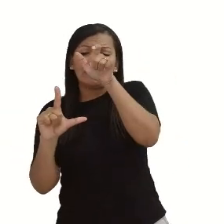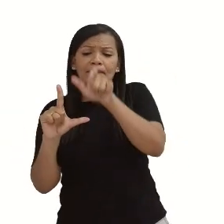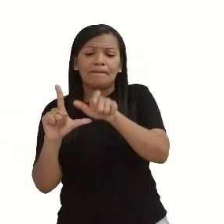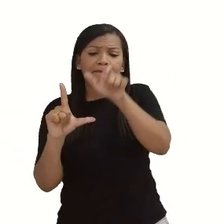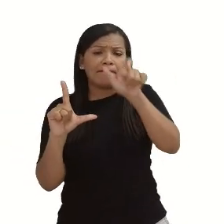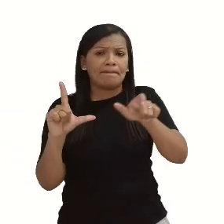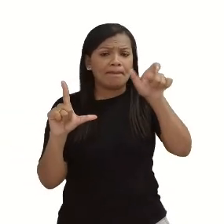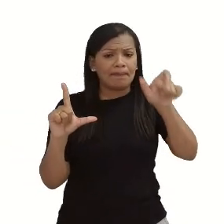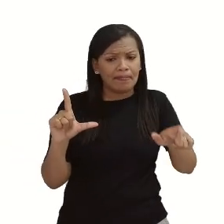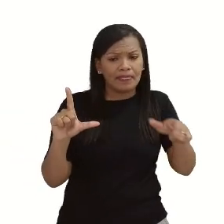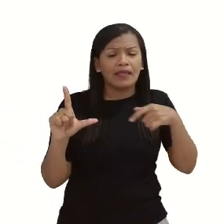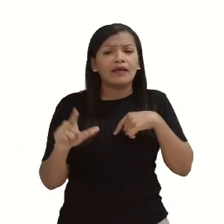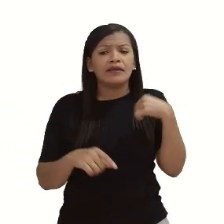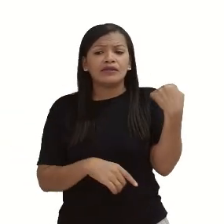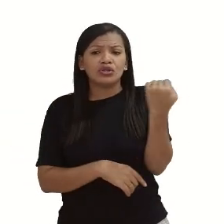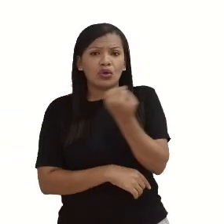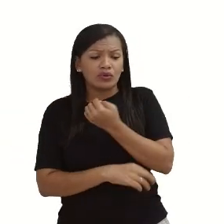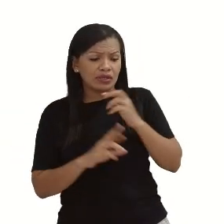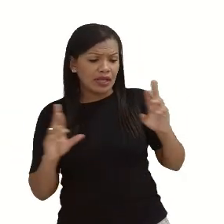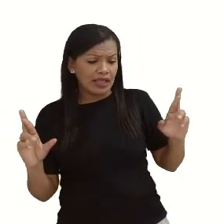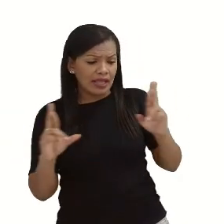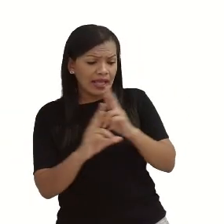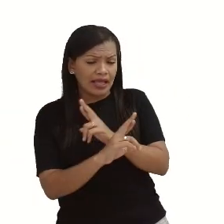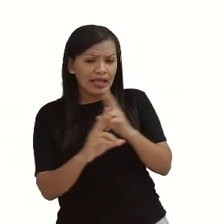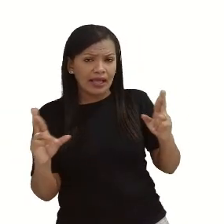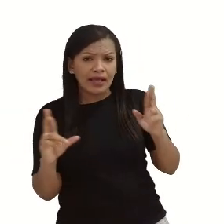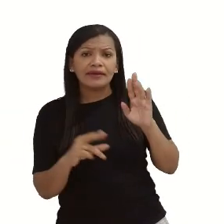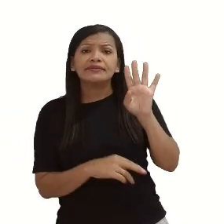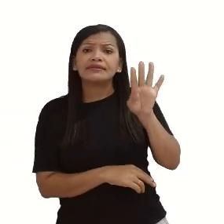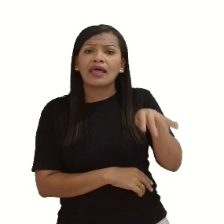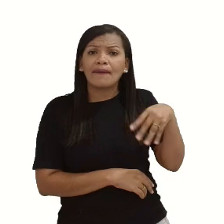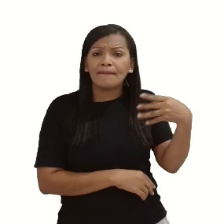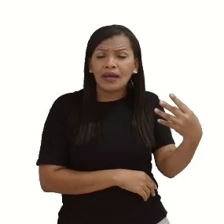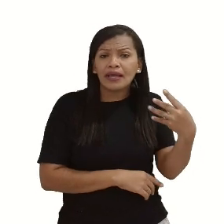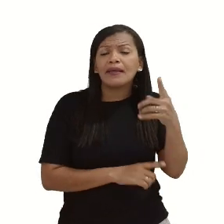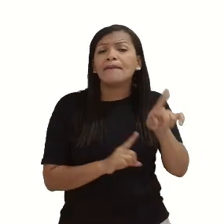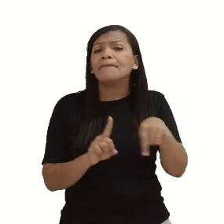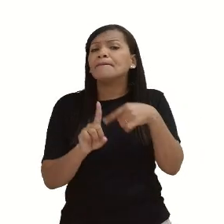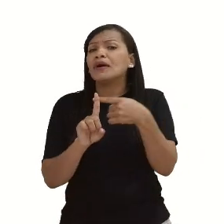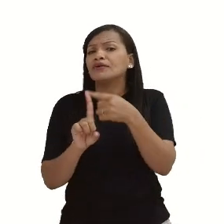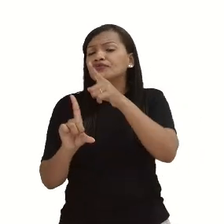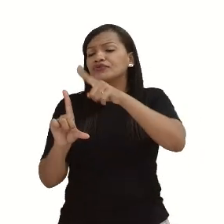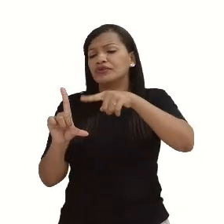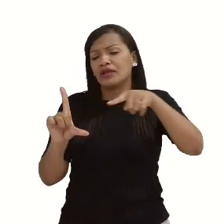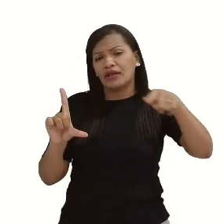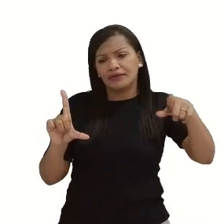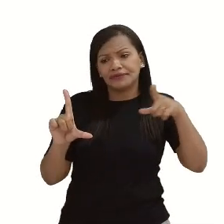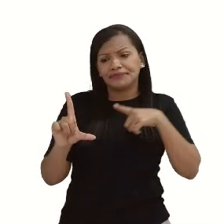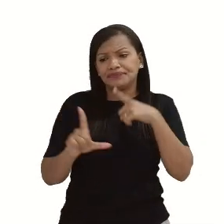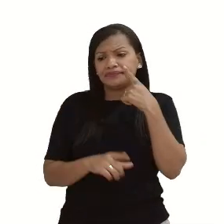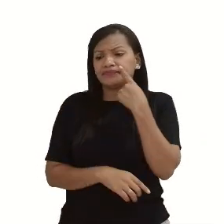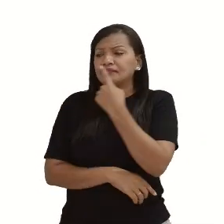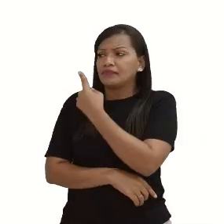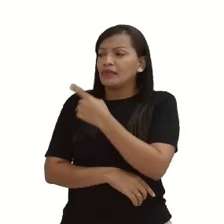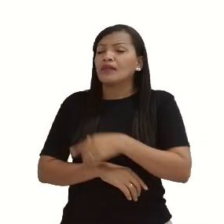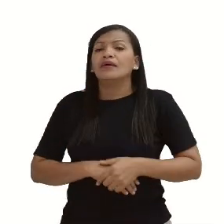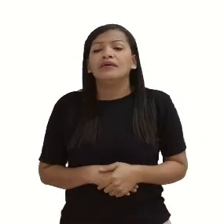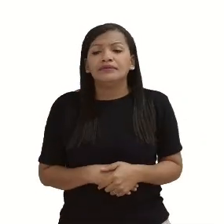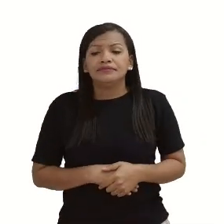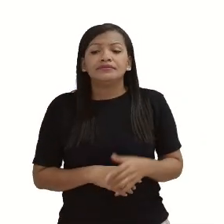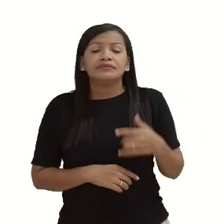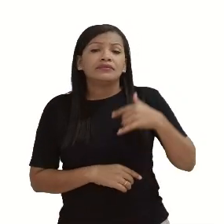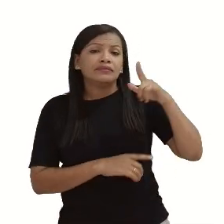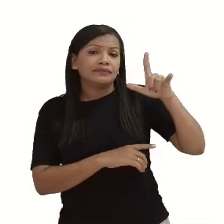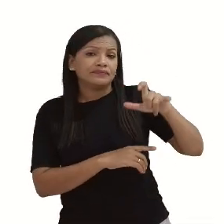coluna? Geralmente, quando a gente relaciona uma tabela com um gráfico, aquelas categorias que são ali, que estão embaixo, ó,